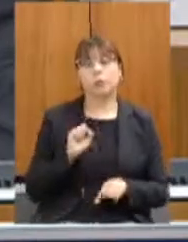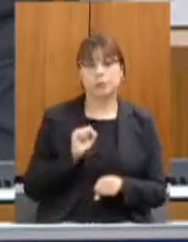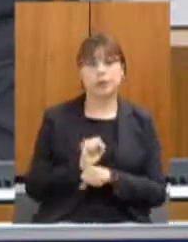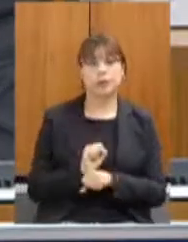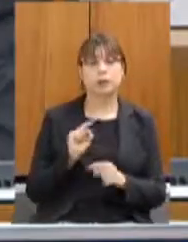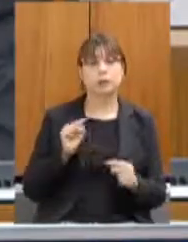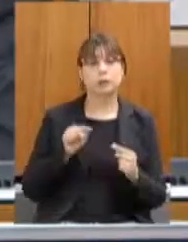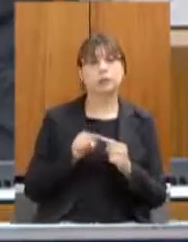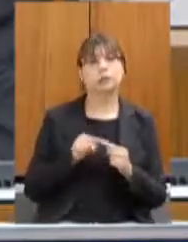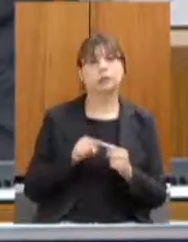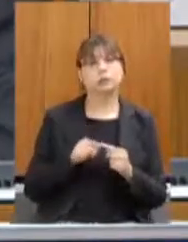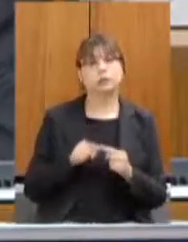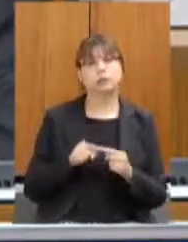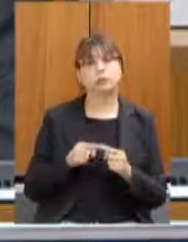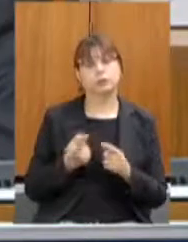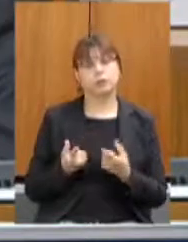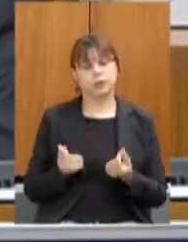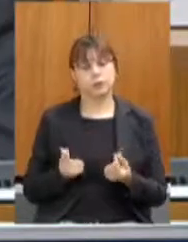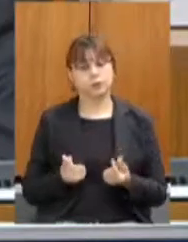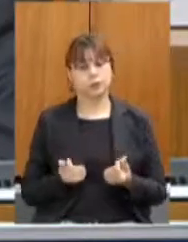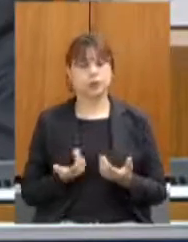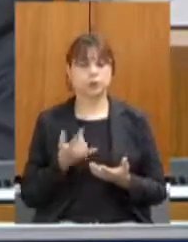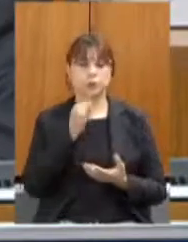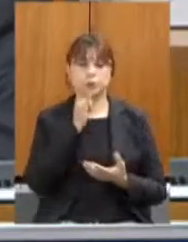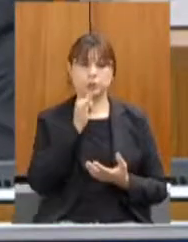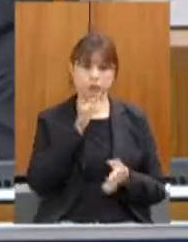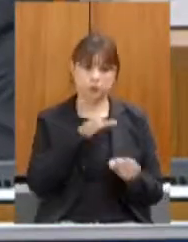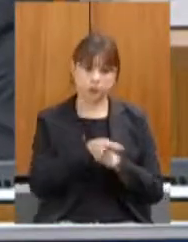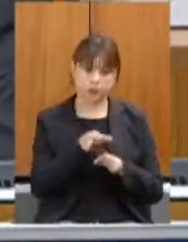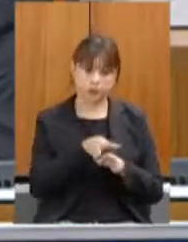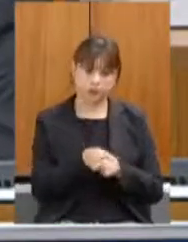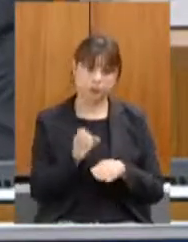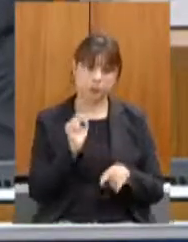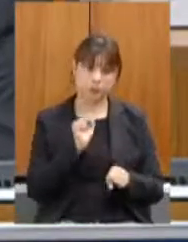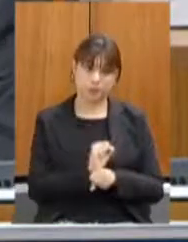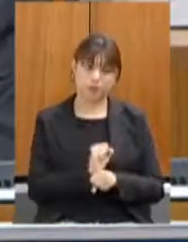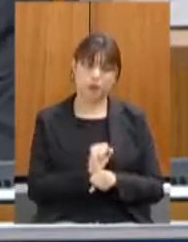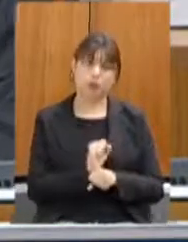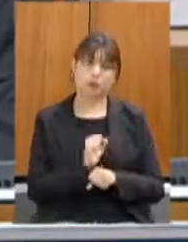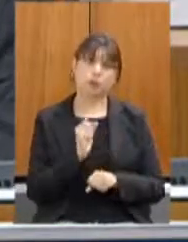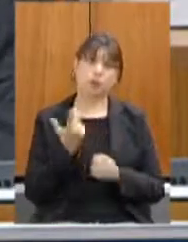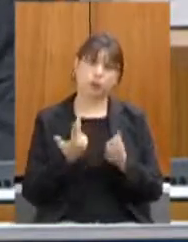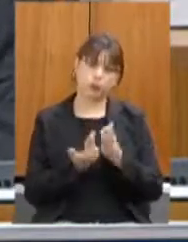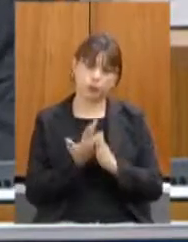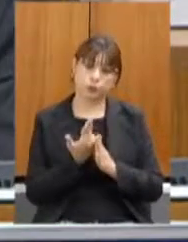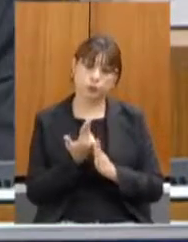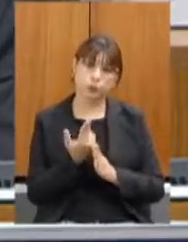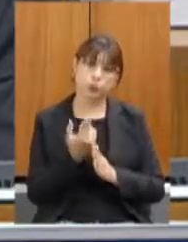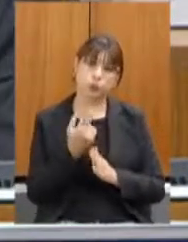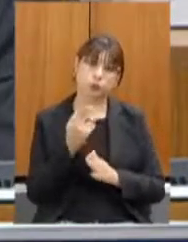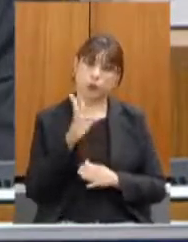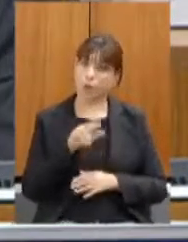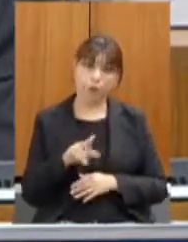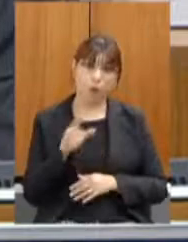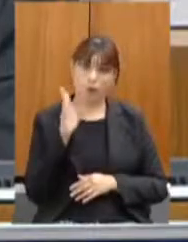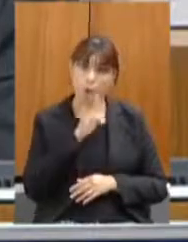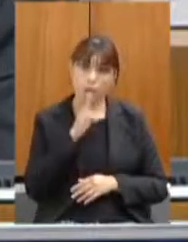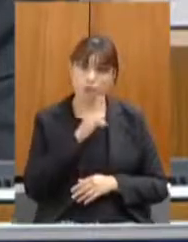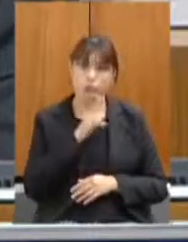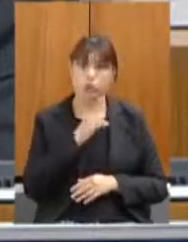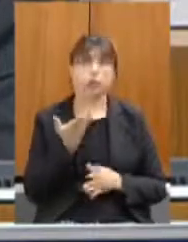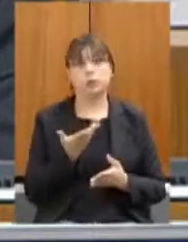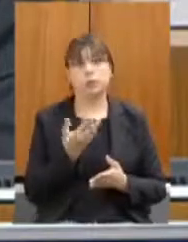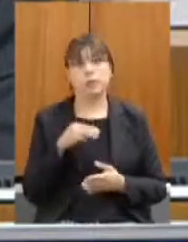daquelas Produções então se nós orientamos parar de se fazer cirurgia eletiva não tinha lógica nesse momento a gente